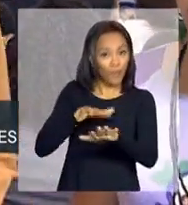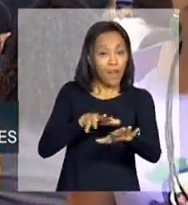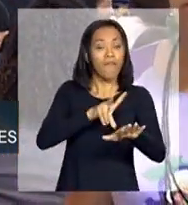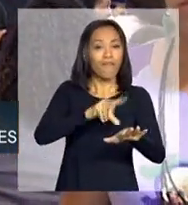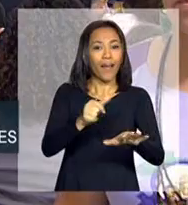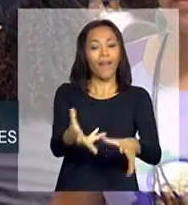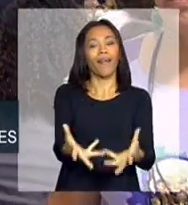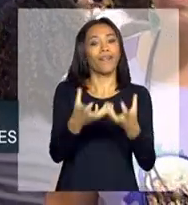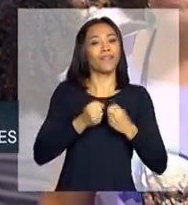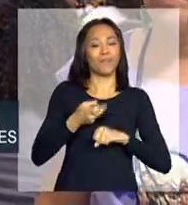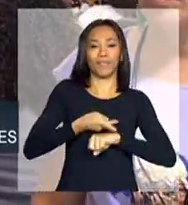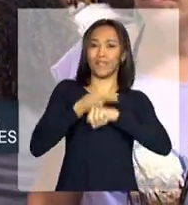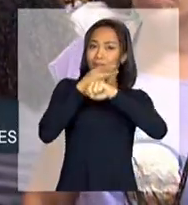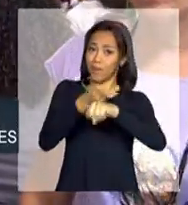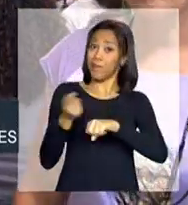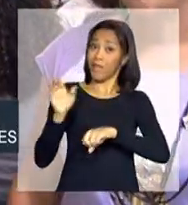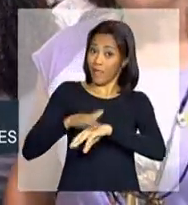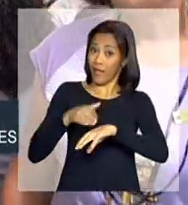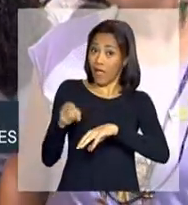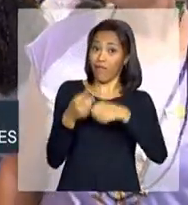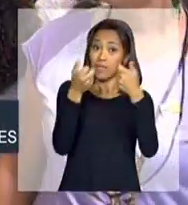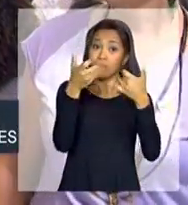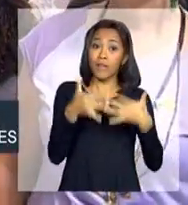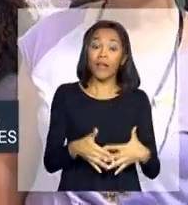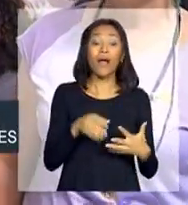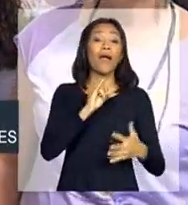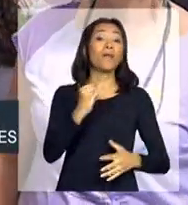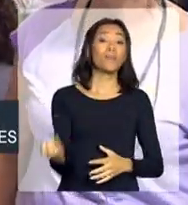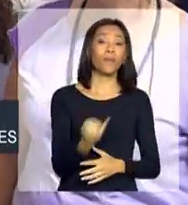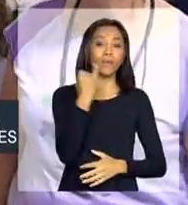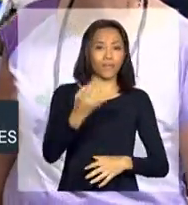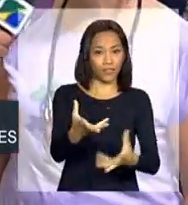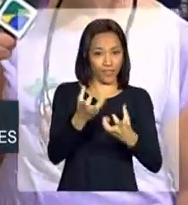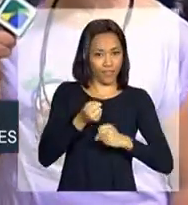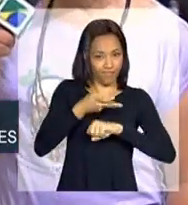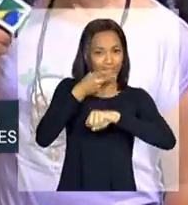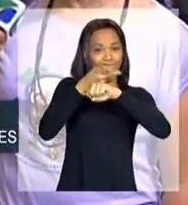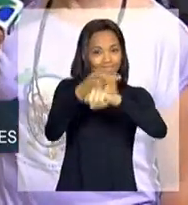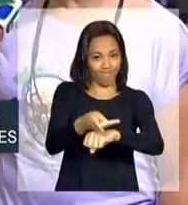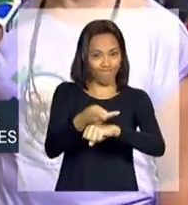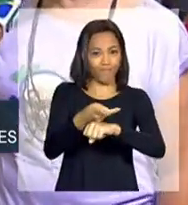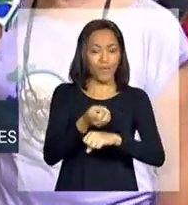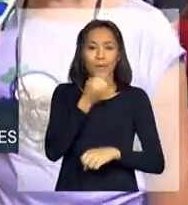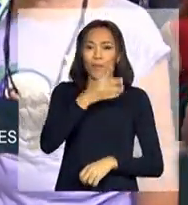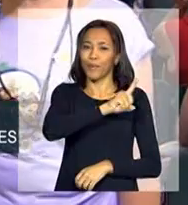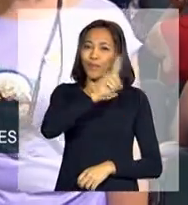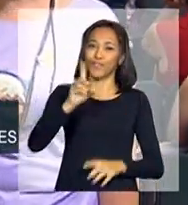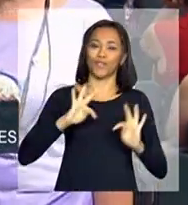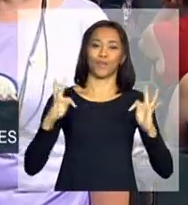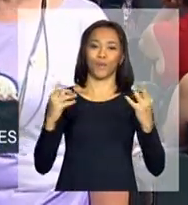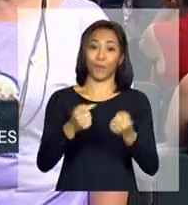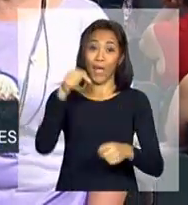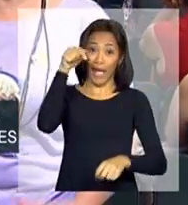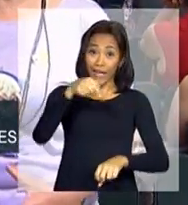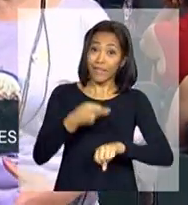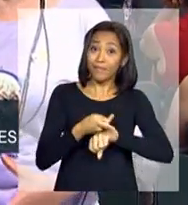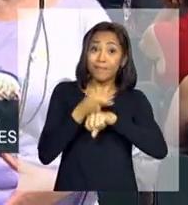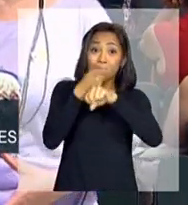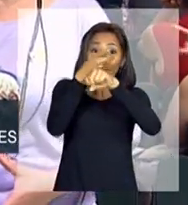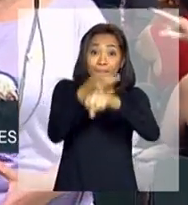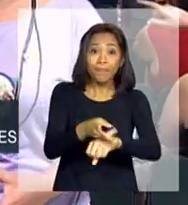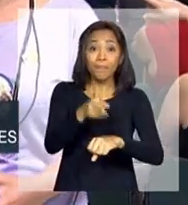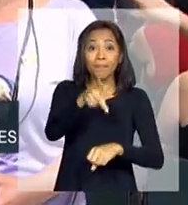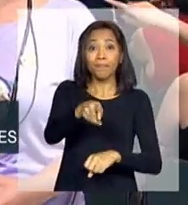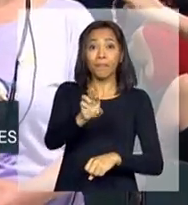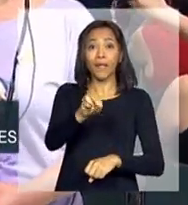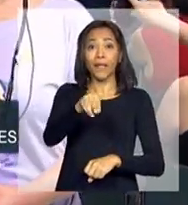receber o prêmio e ela vai falar para a gente sobre a importância de receber esse prêmio. Bom dia a todos. Esse prêmio, ele vem